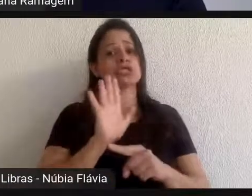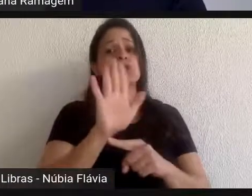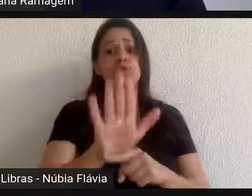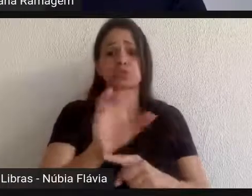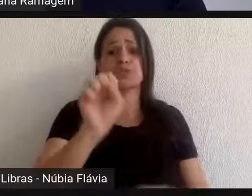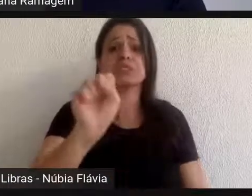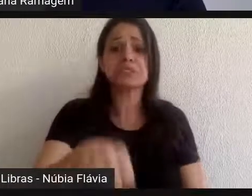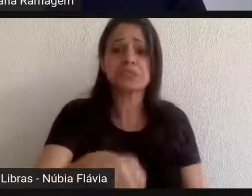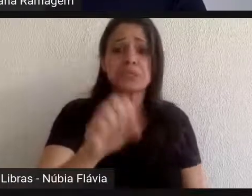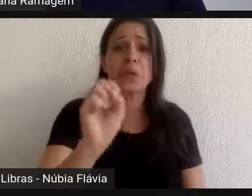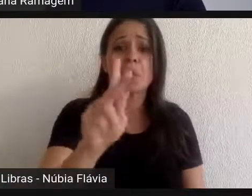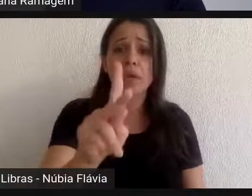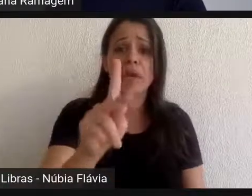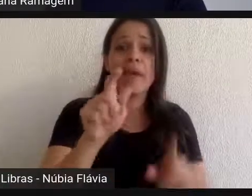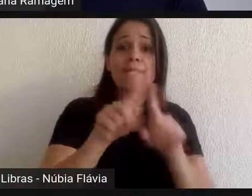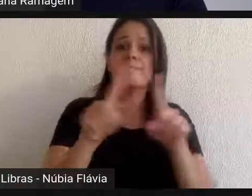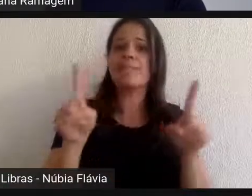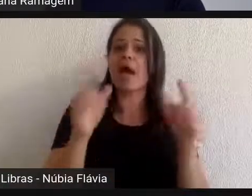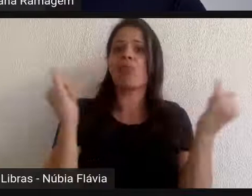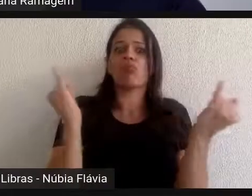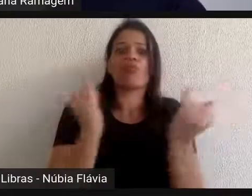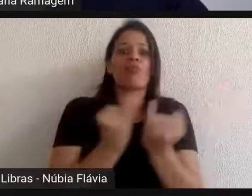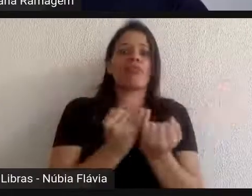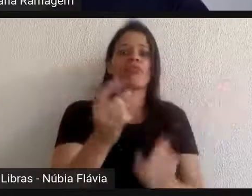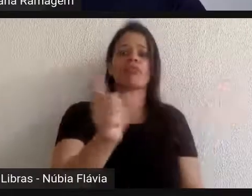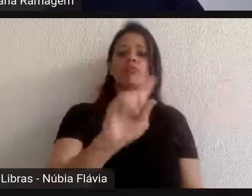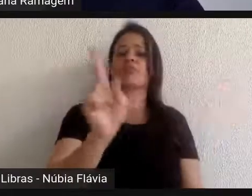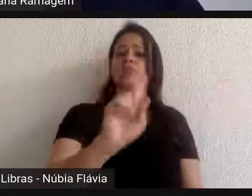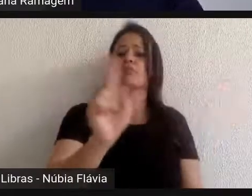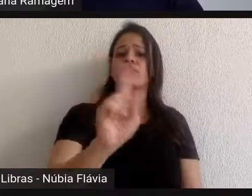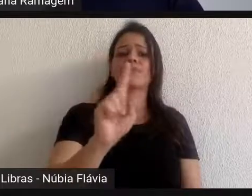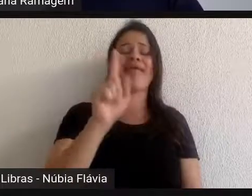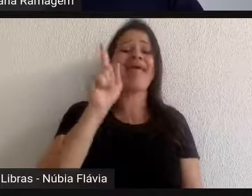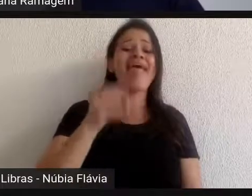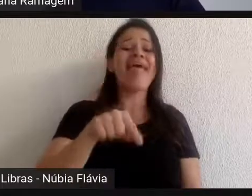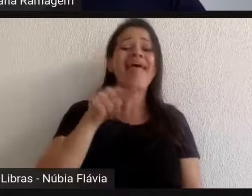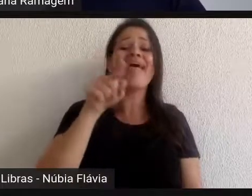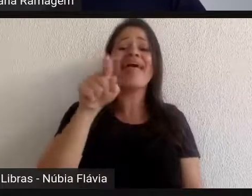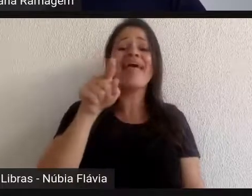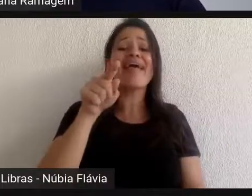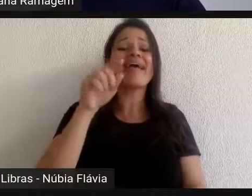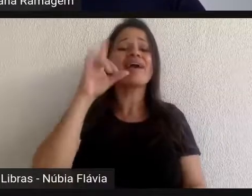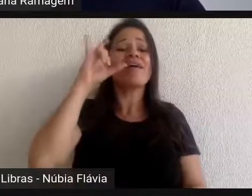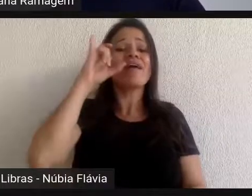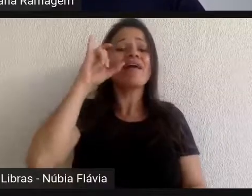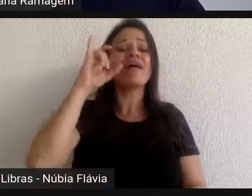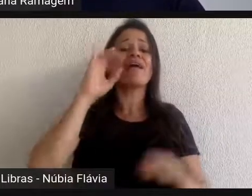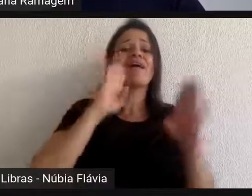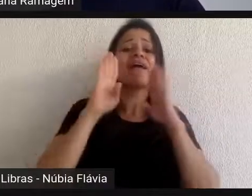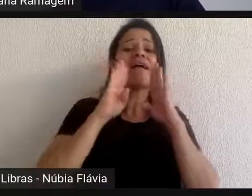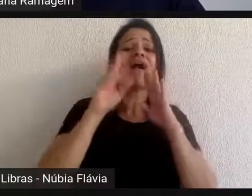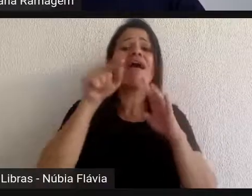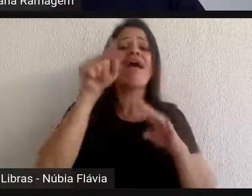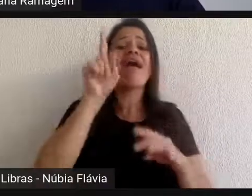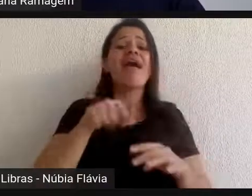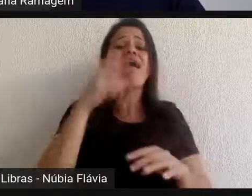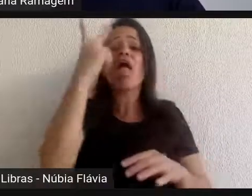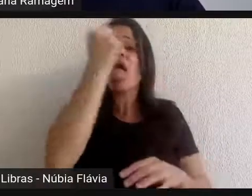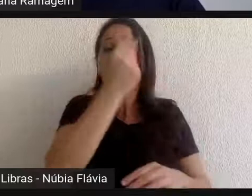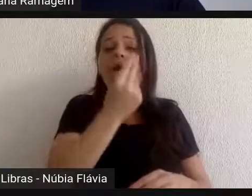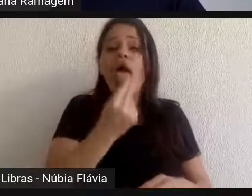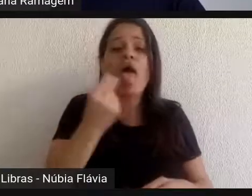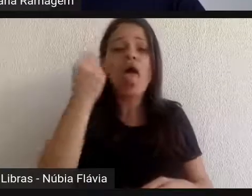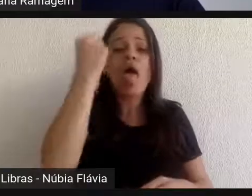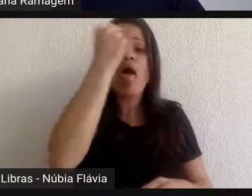né? Mas o que a gente tem que ter em mente, gente? Nada disso vai nos impedir de nos infectar.